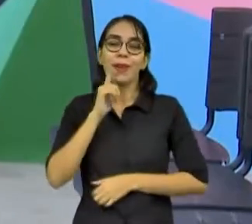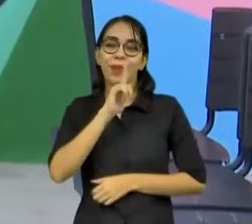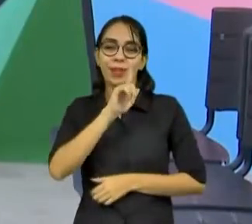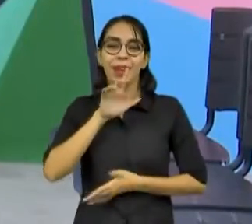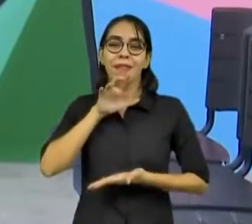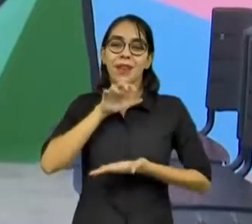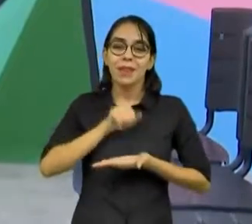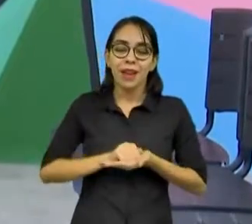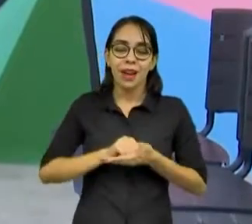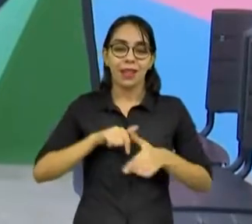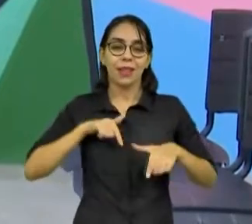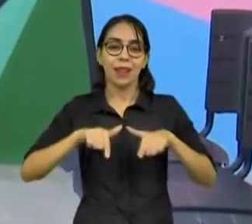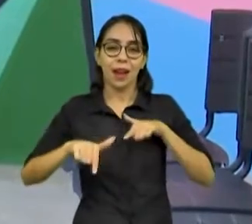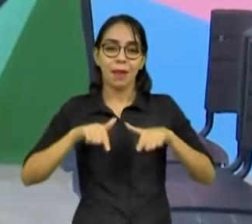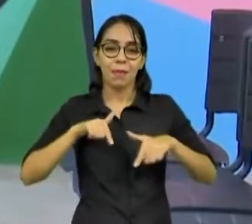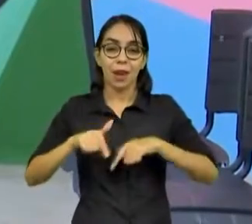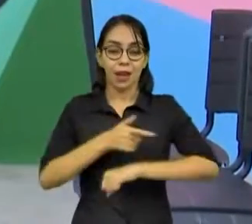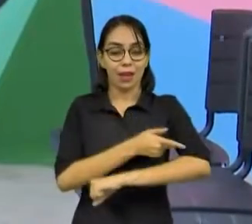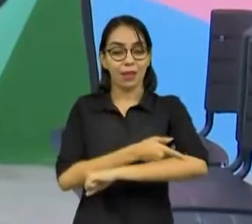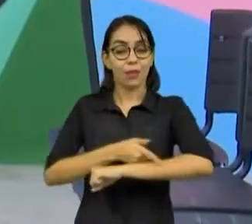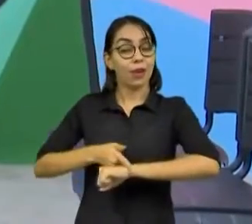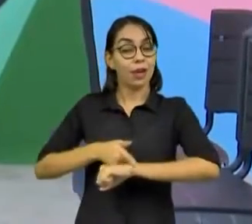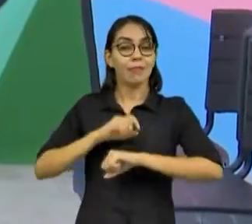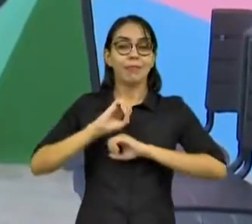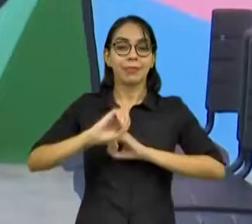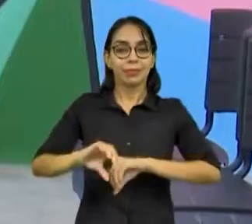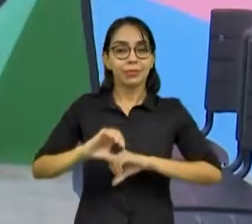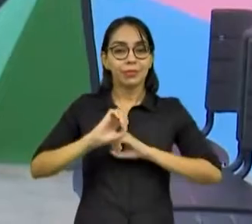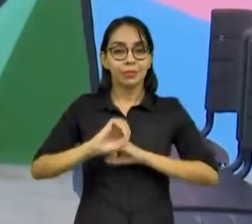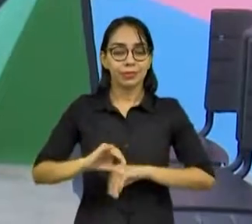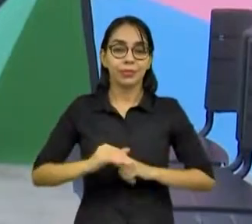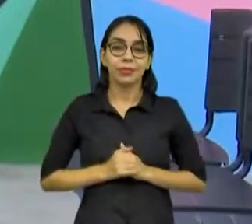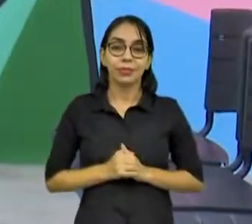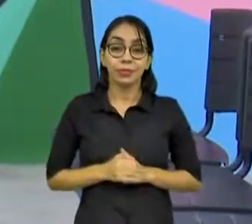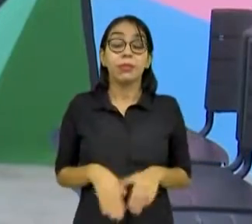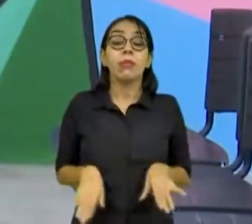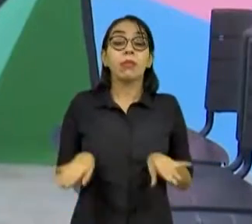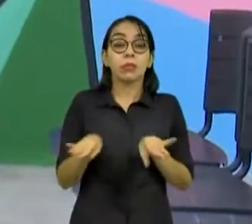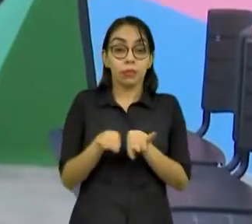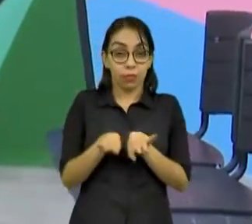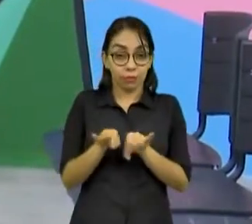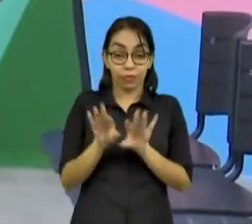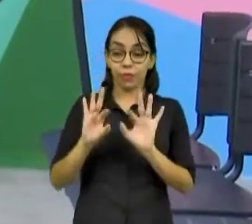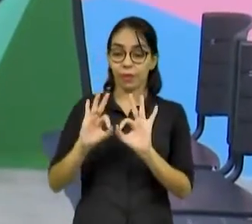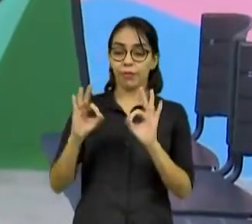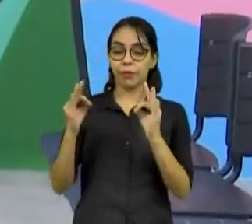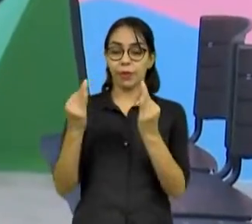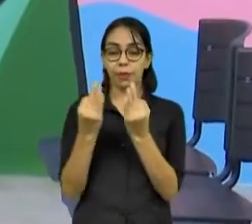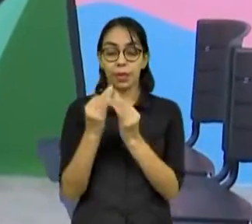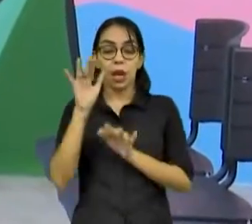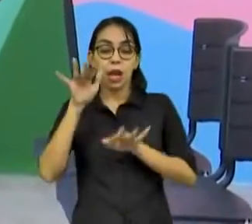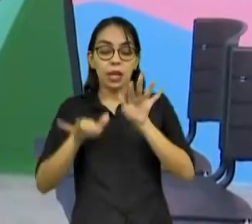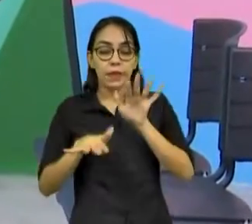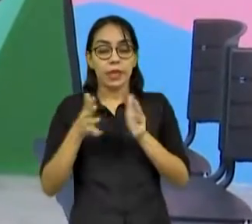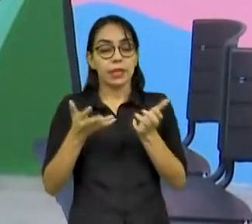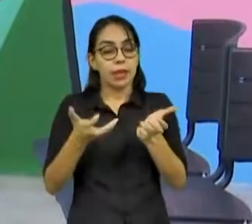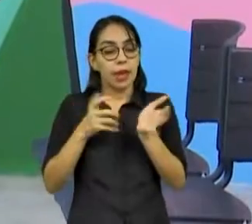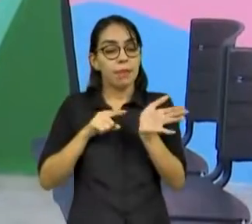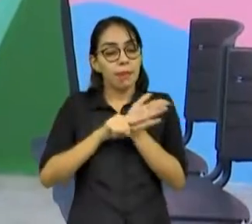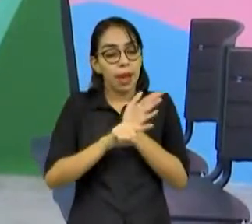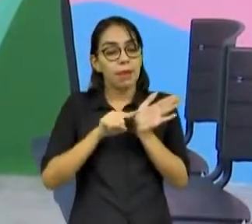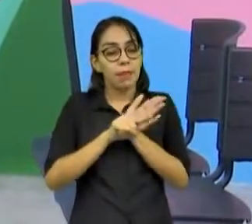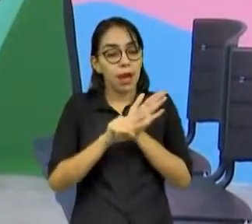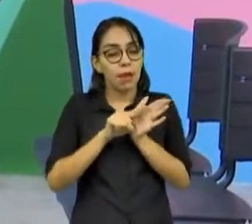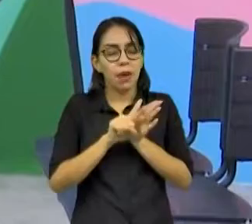educação popular e direitos humanos e também estamos acolhendo familiares que desejam tirar dúvidas sobre a identidade